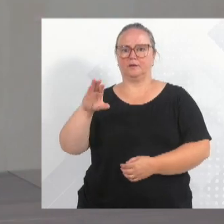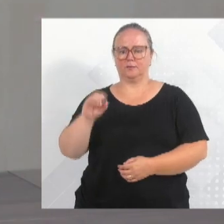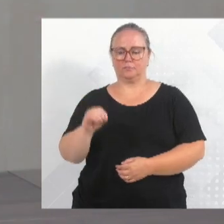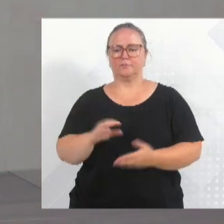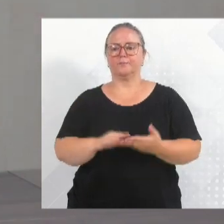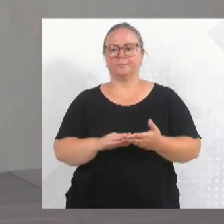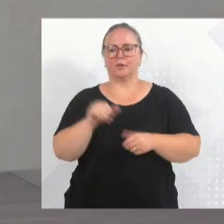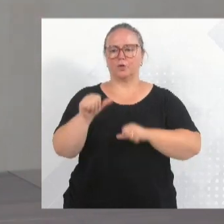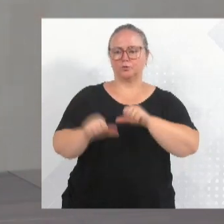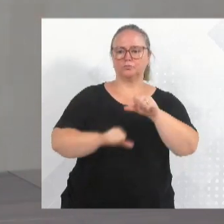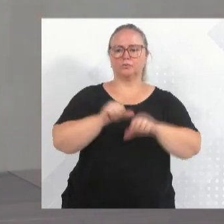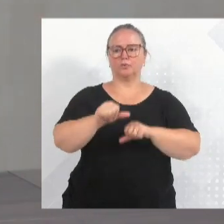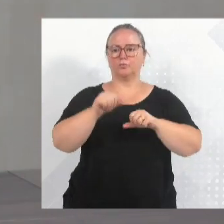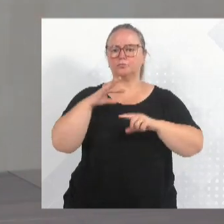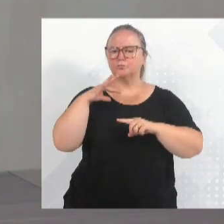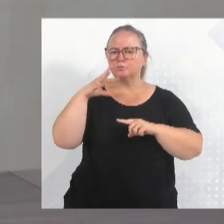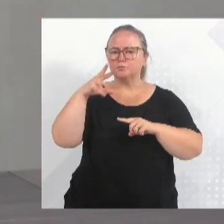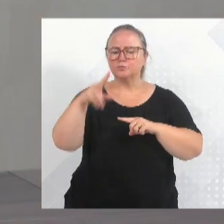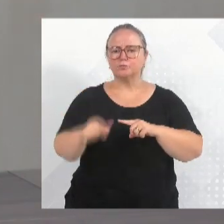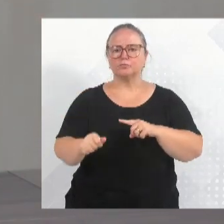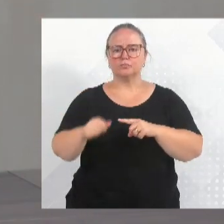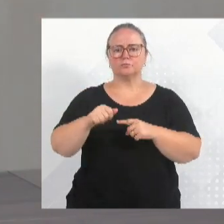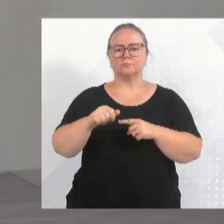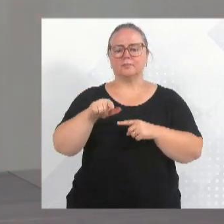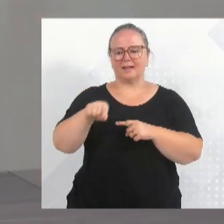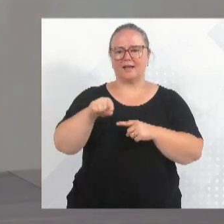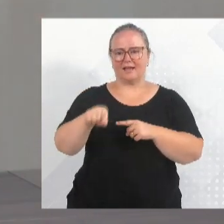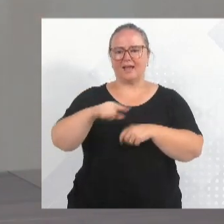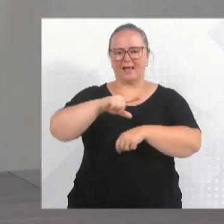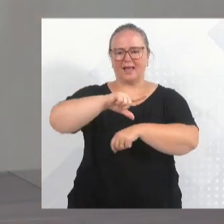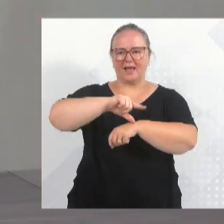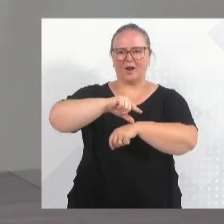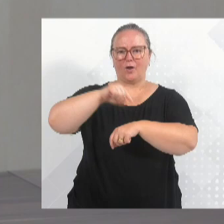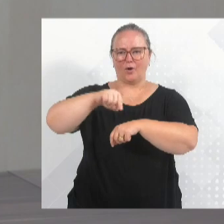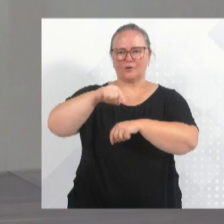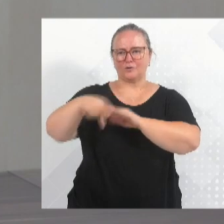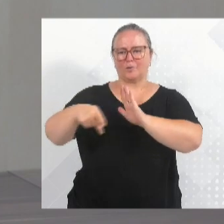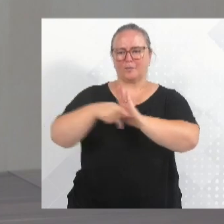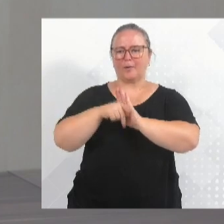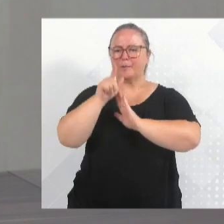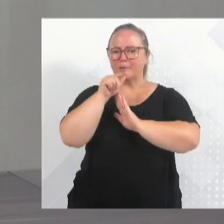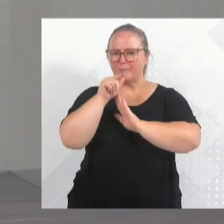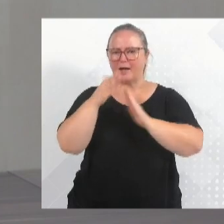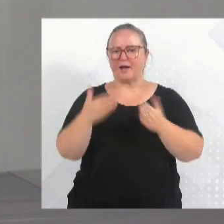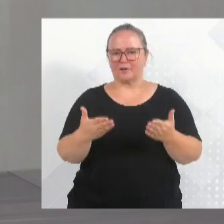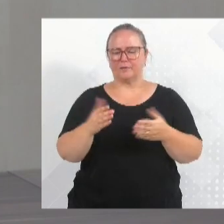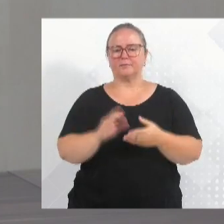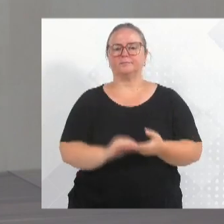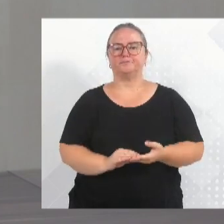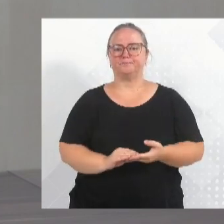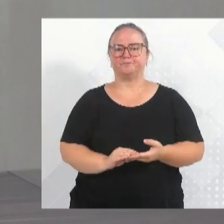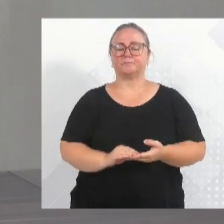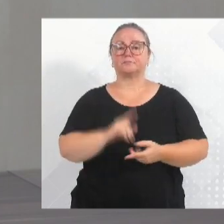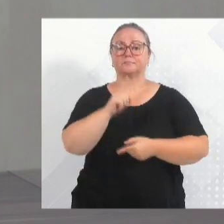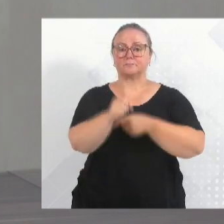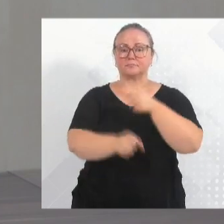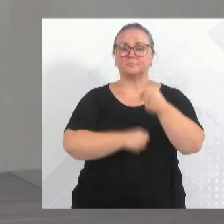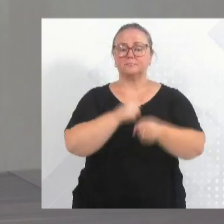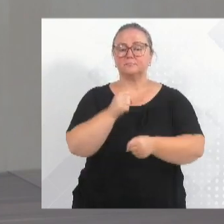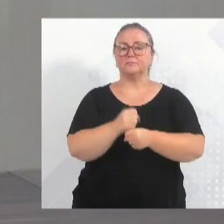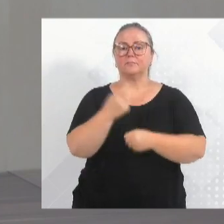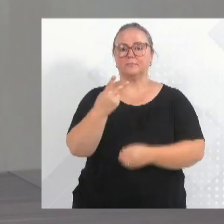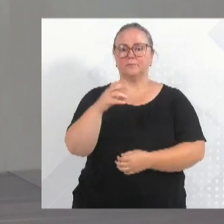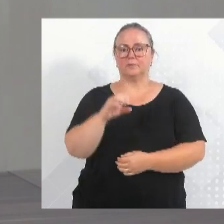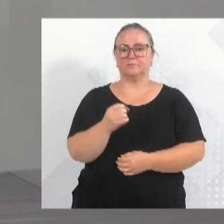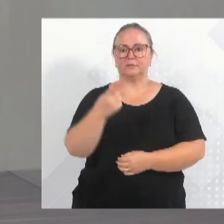todos os hidrômetros da nossa cidade, que hoje são 100 mil, se eu não me engano, 90 mil. Em 2019, nós fizemos a